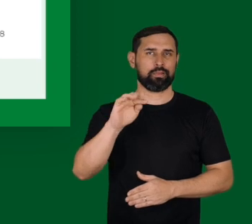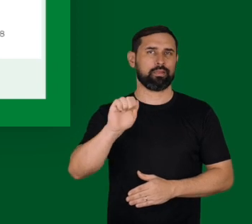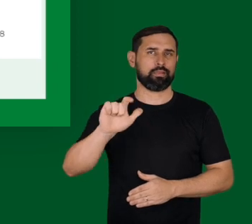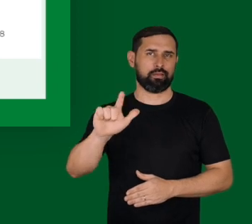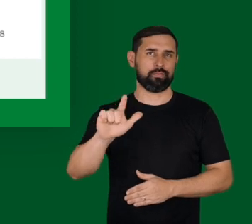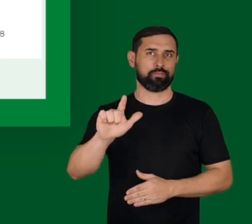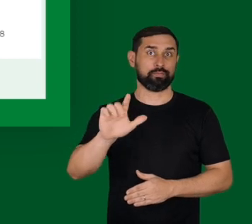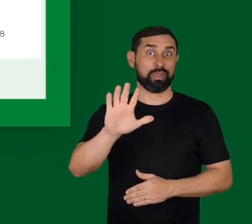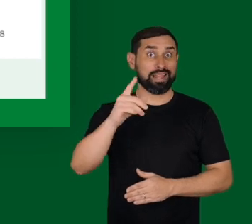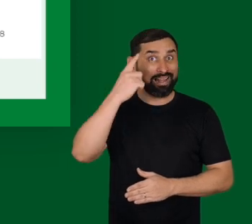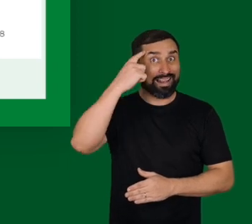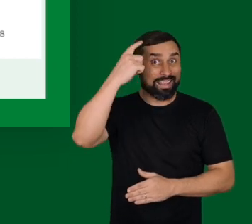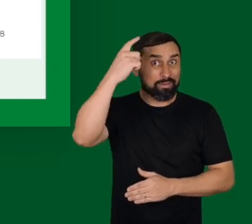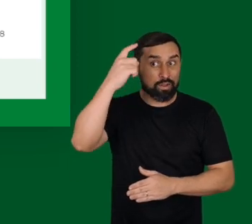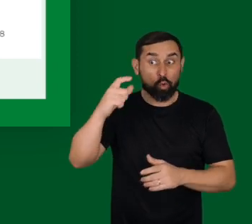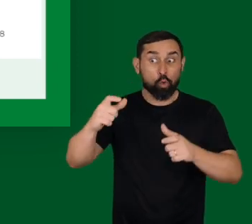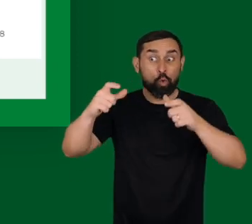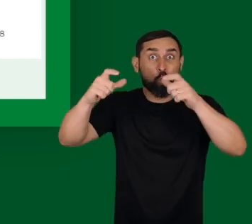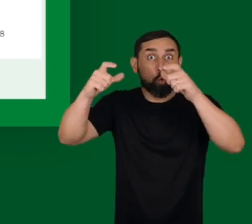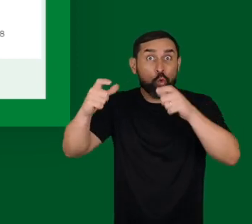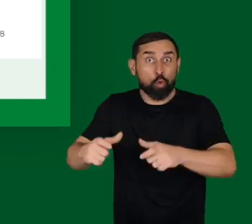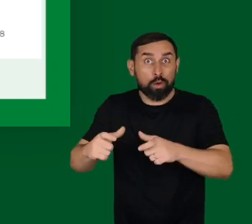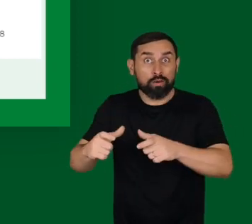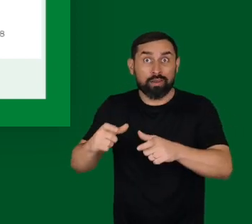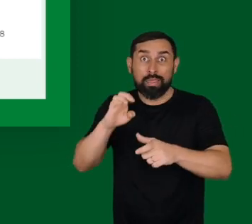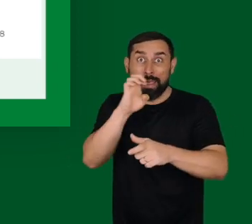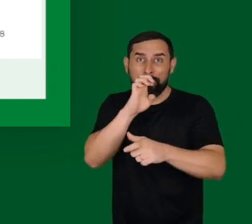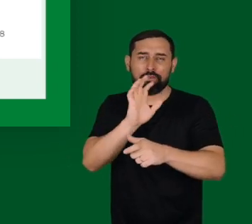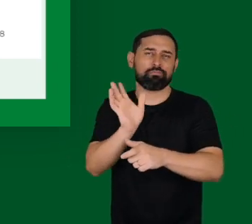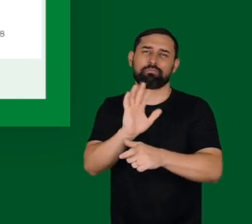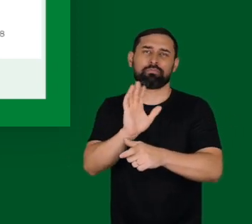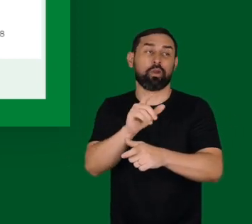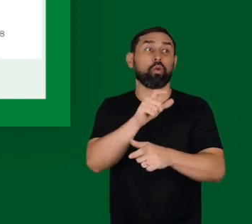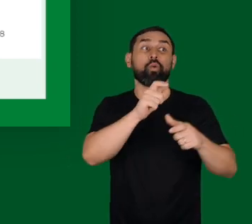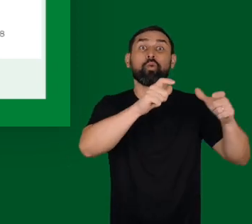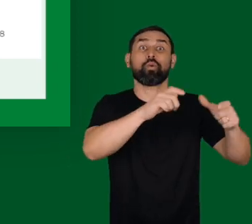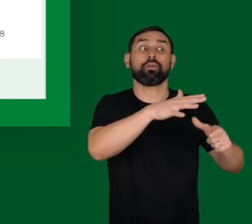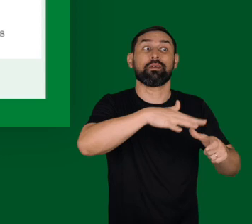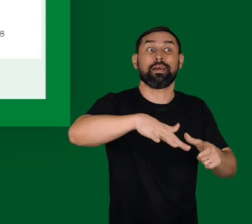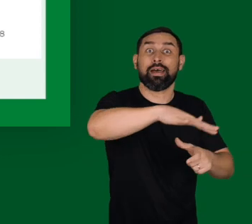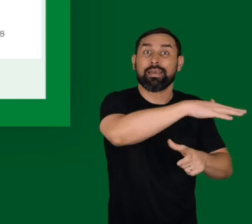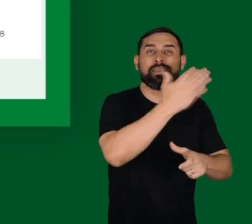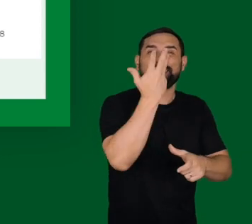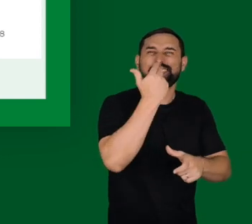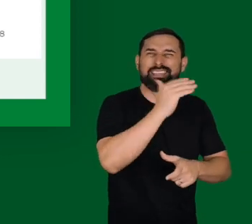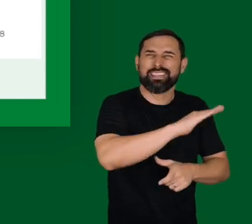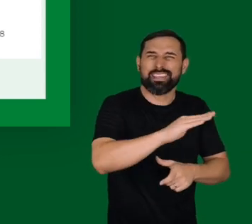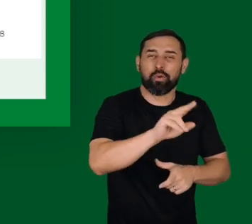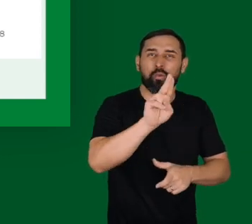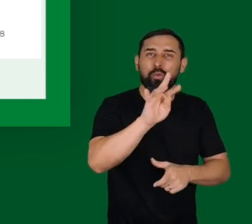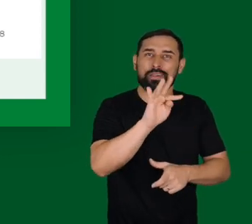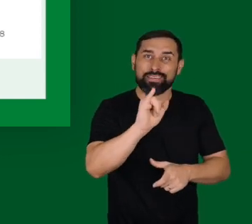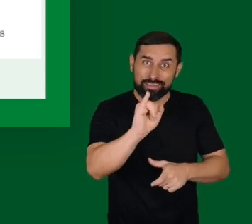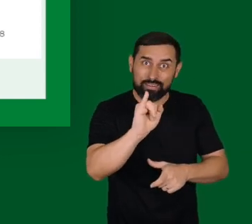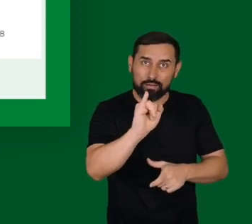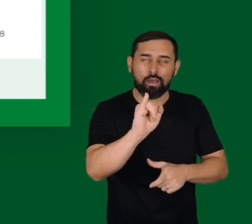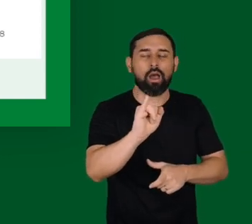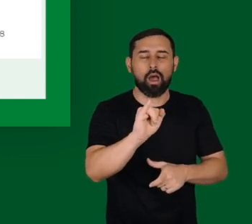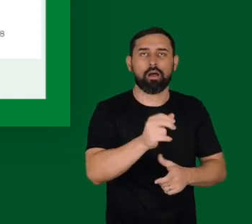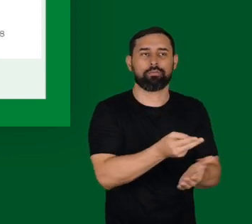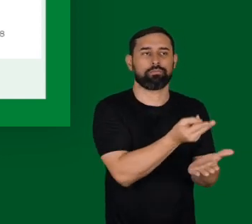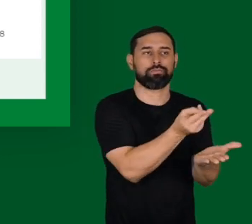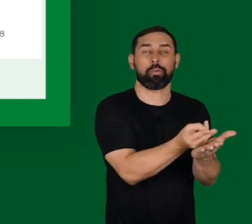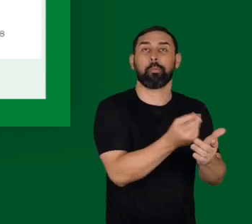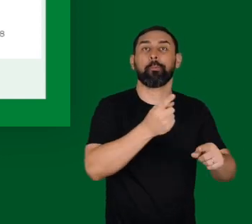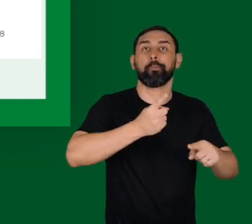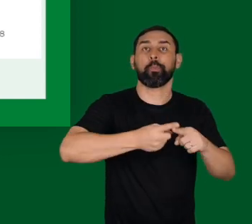condição raramente é feita no pronto-socorro pediátrico, isso é feito dentro das unidades de terapia intensiva